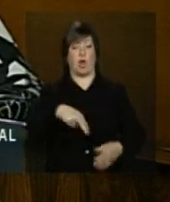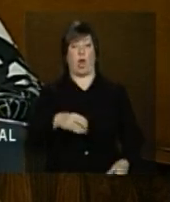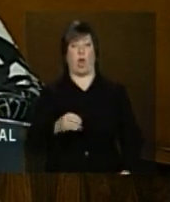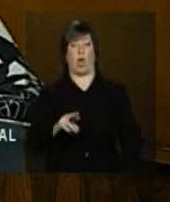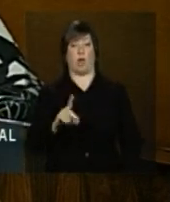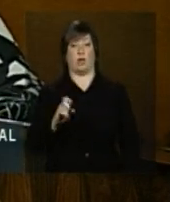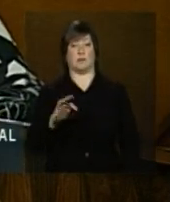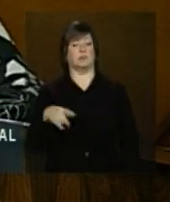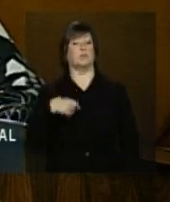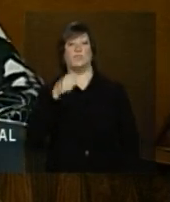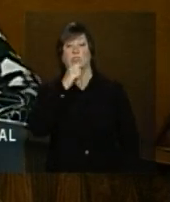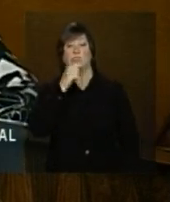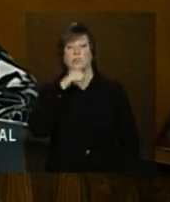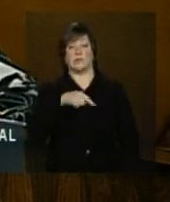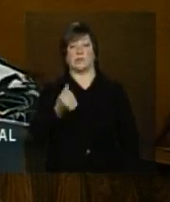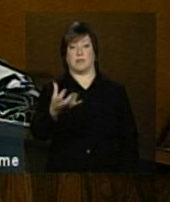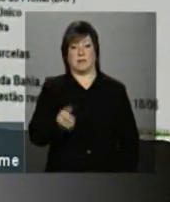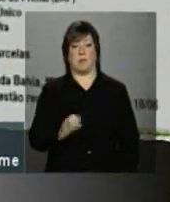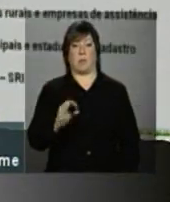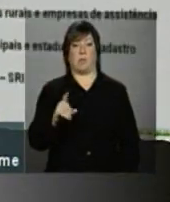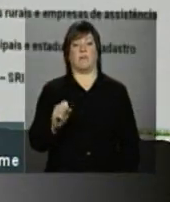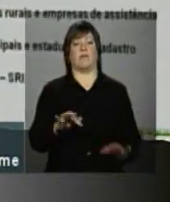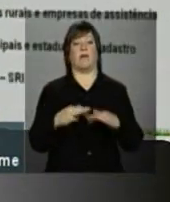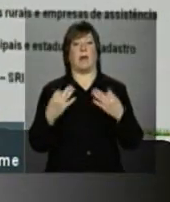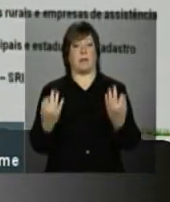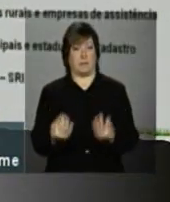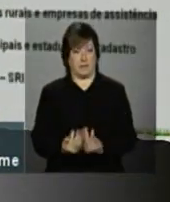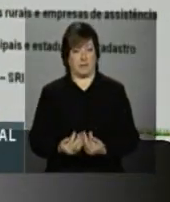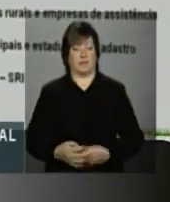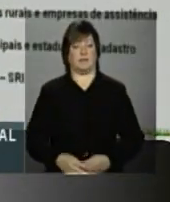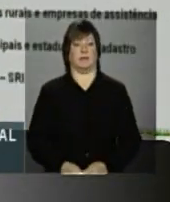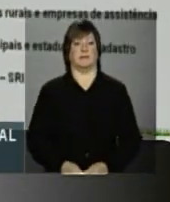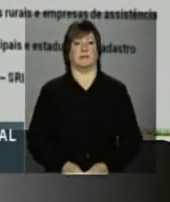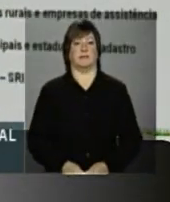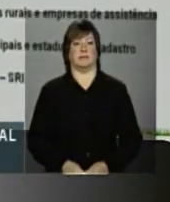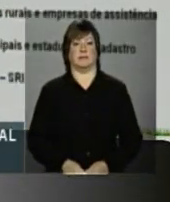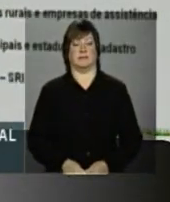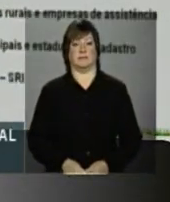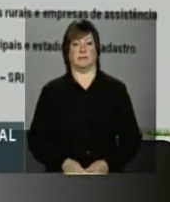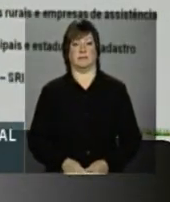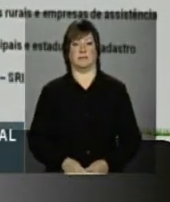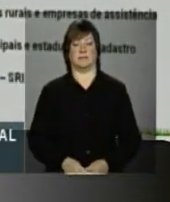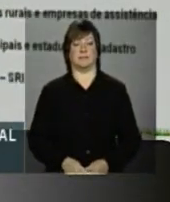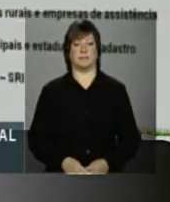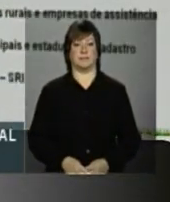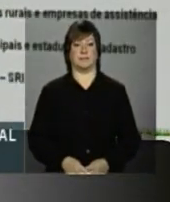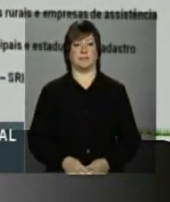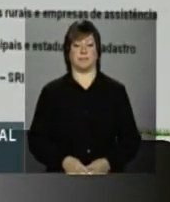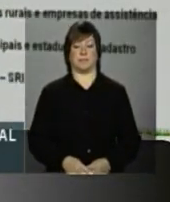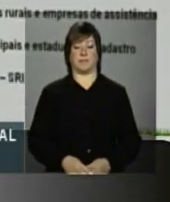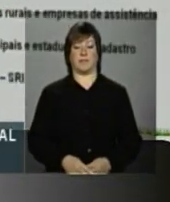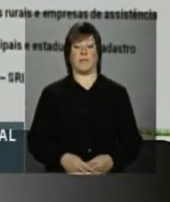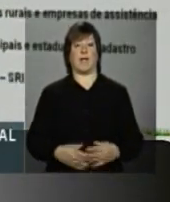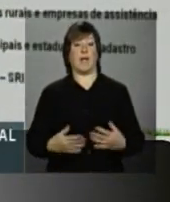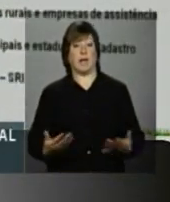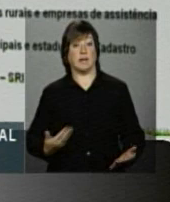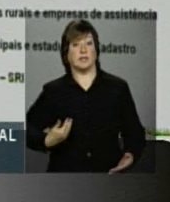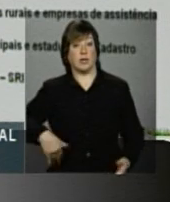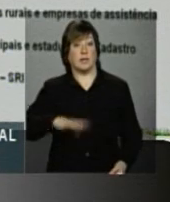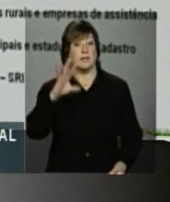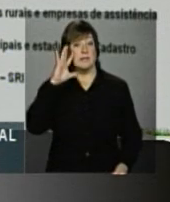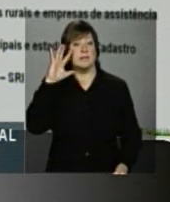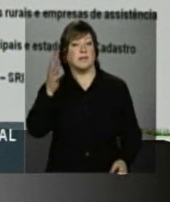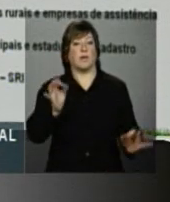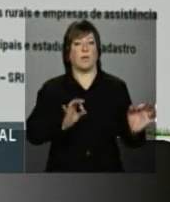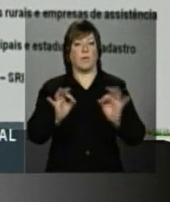são do beneficiárias do Bolsa Família então aí nós estamos também tentando organizar E para isso eu